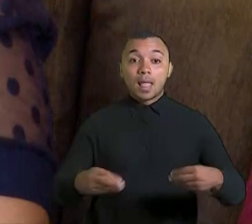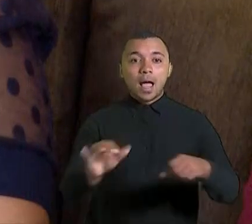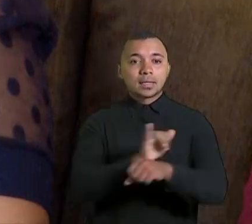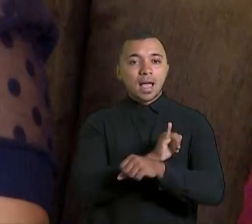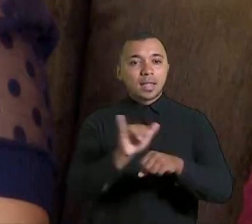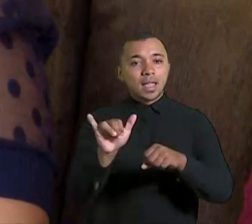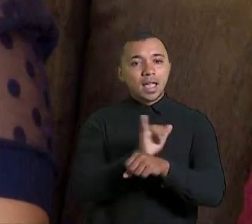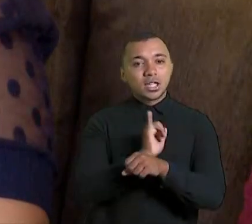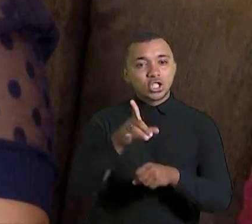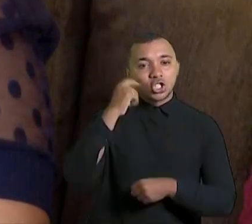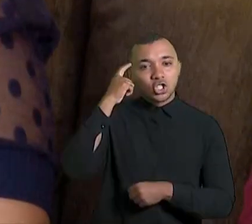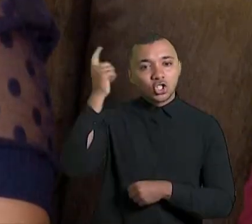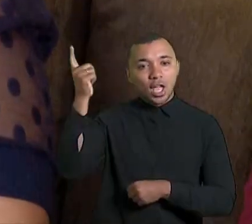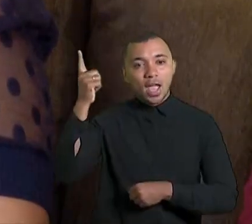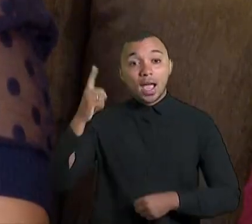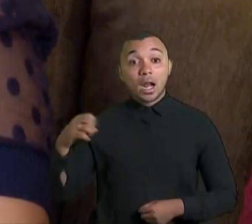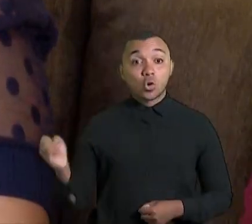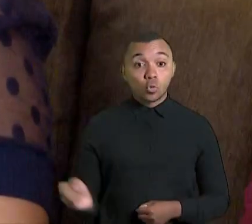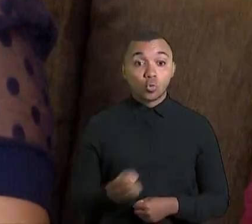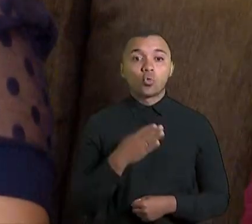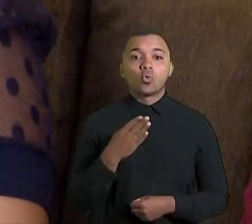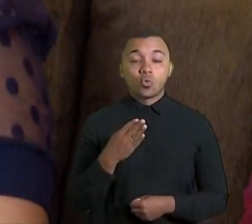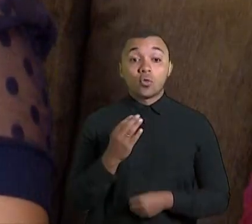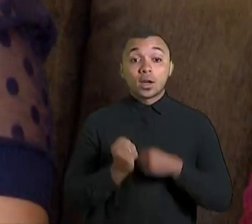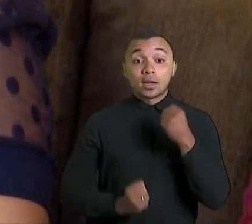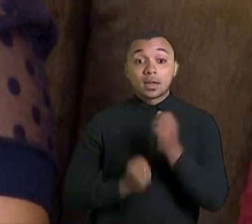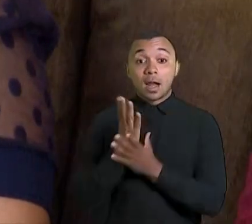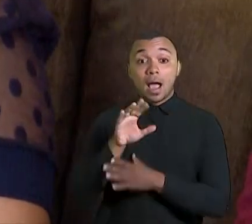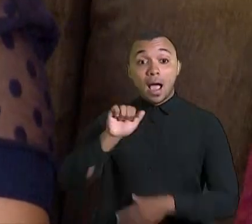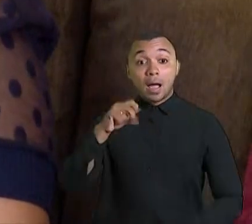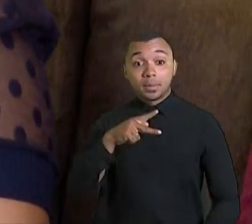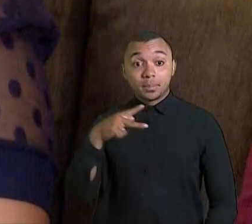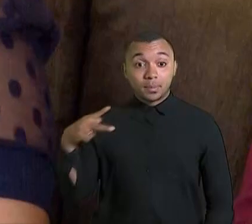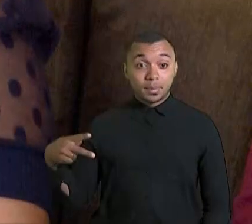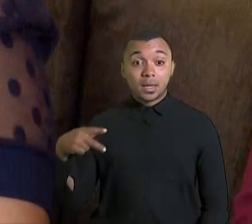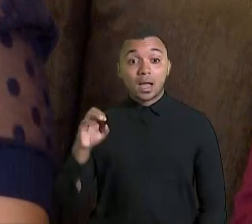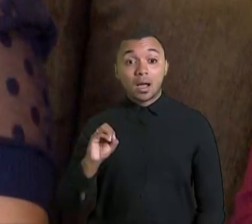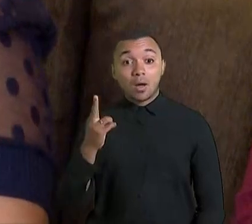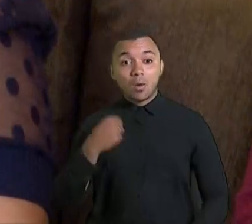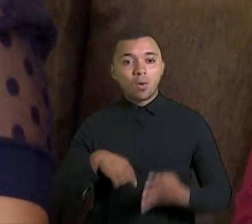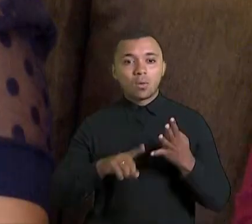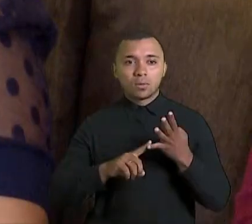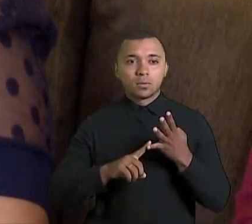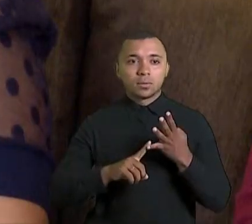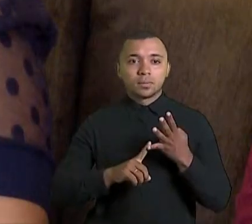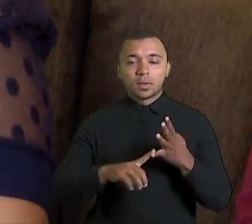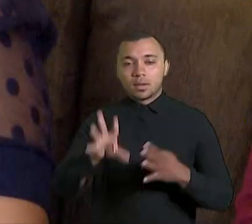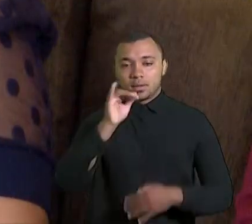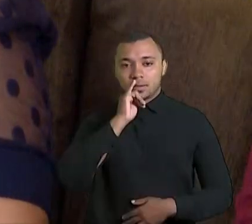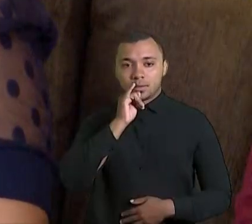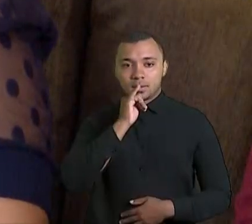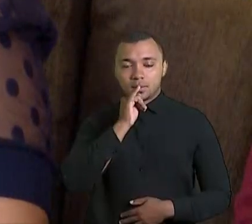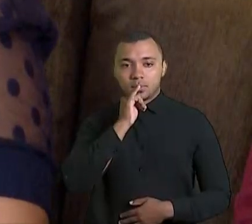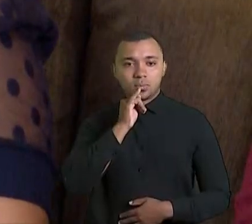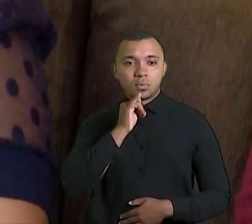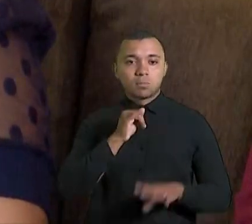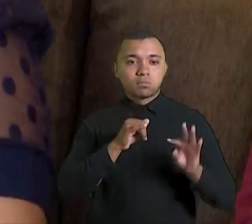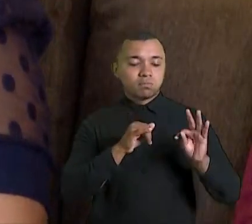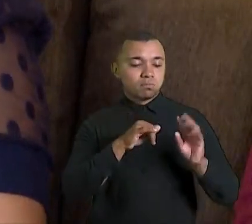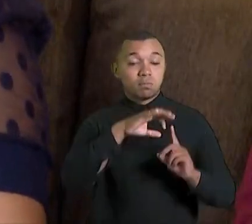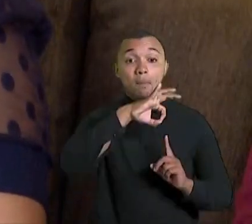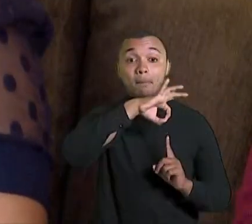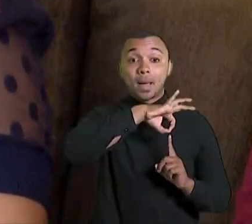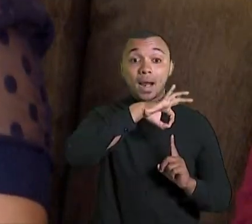ideias, inovações, criar um aplicativo, colocar áudio nas paradas de ônibus, inclusive seria meu